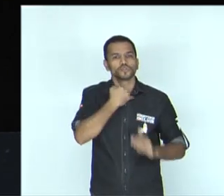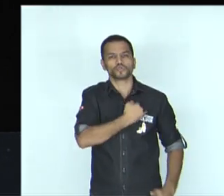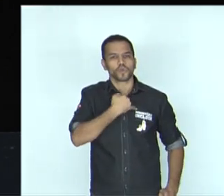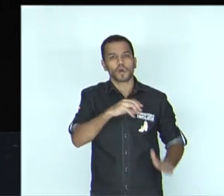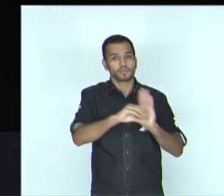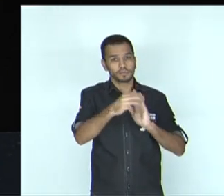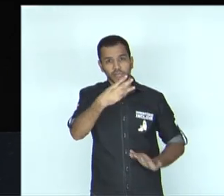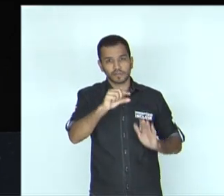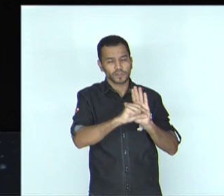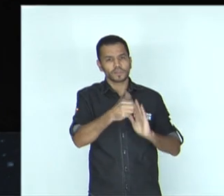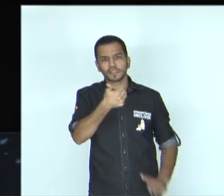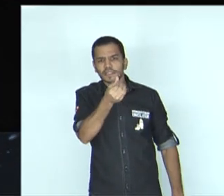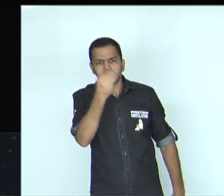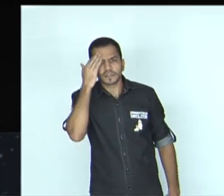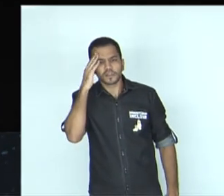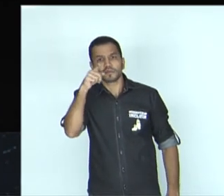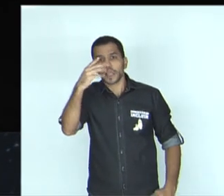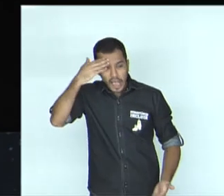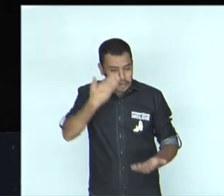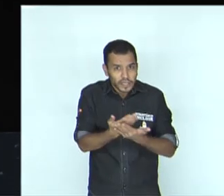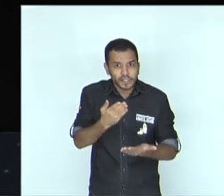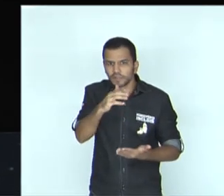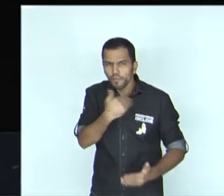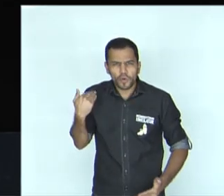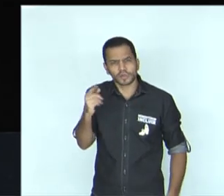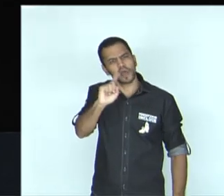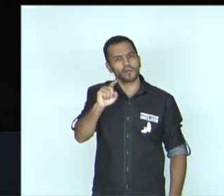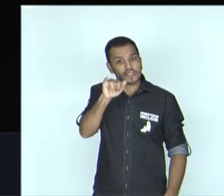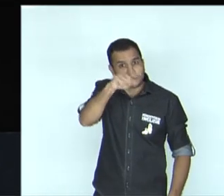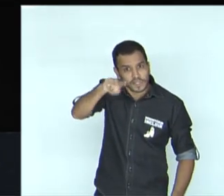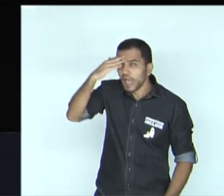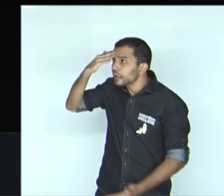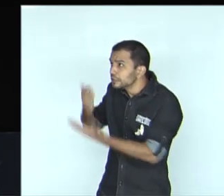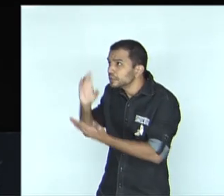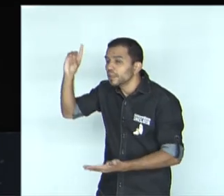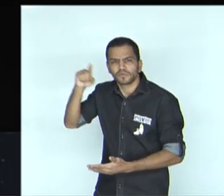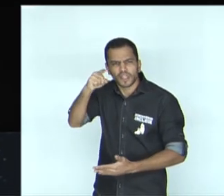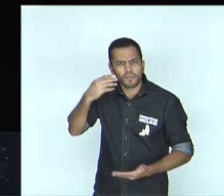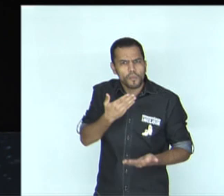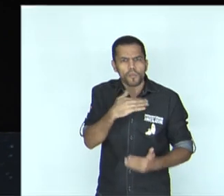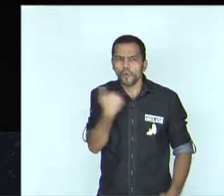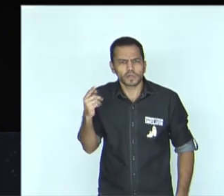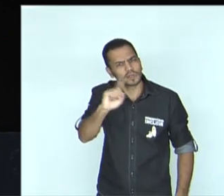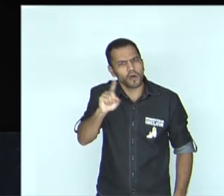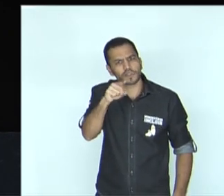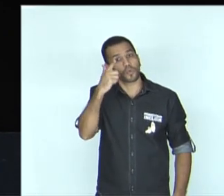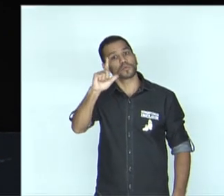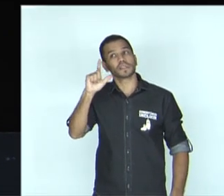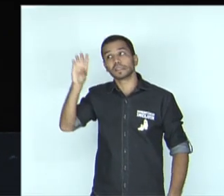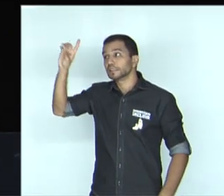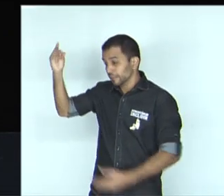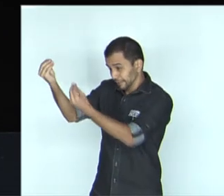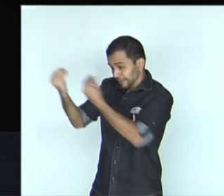o seu filho unigênito para que todo aquele que nele crê não pereça, mas tenha a vida eterna. Ele deu o seu filho. Se ele